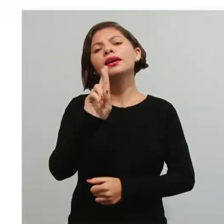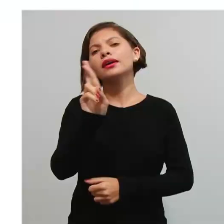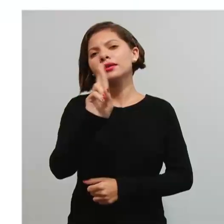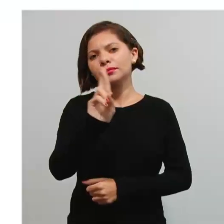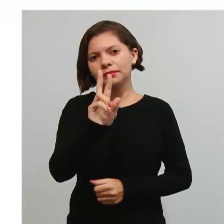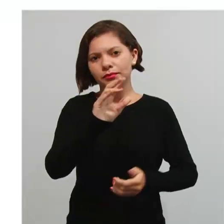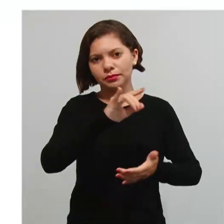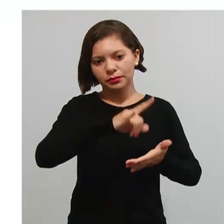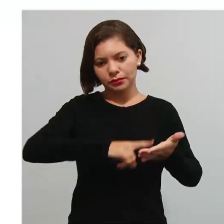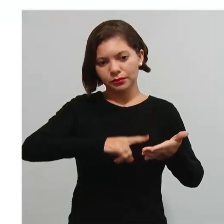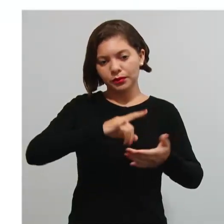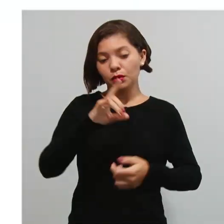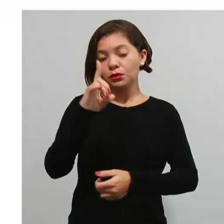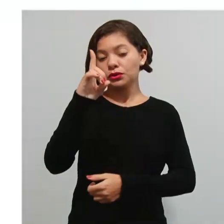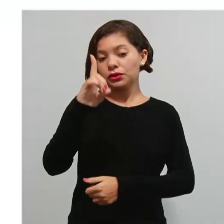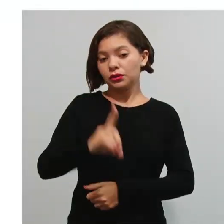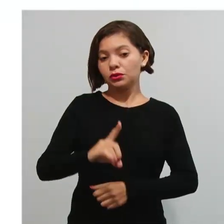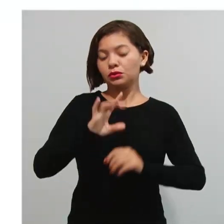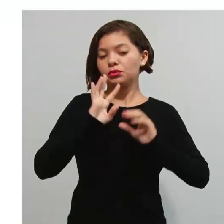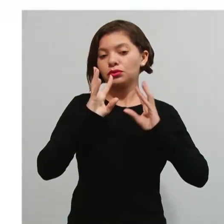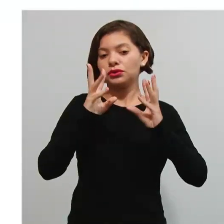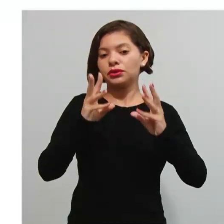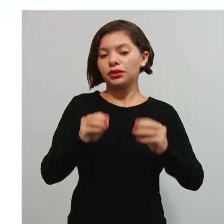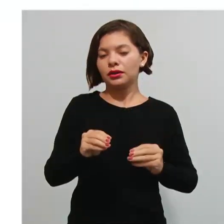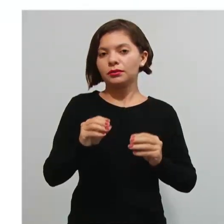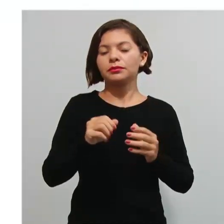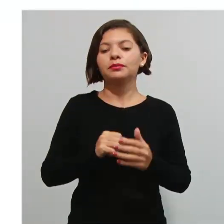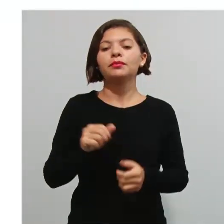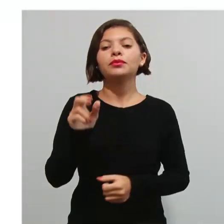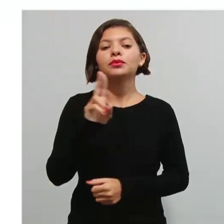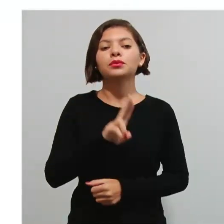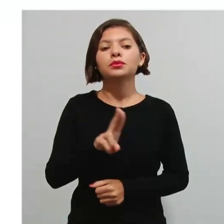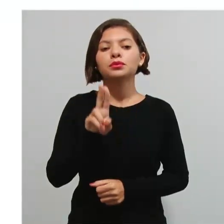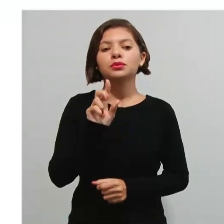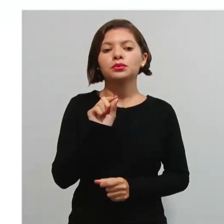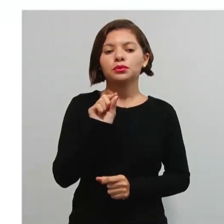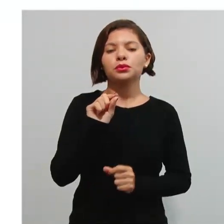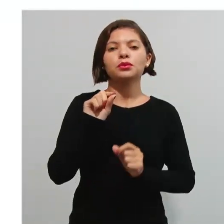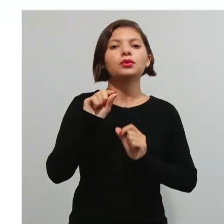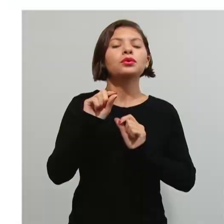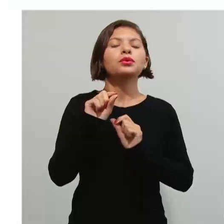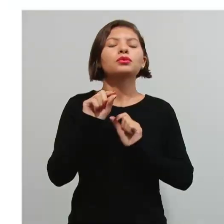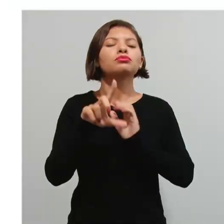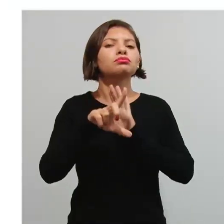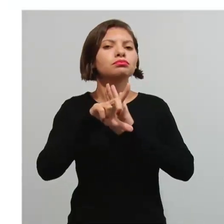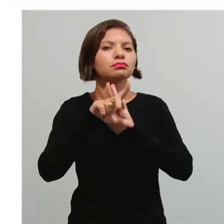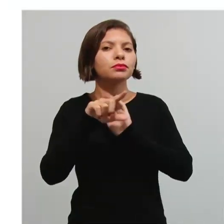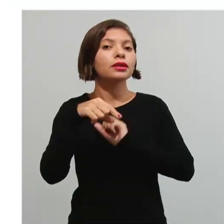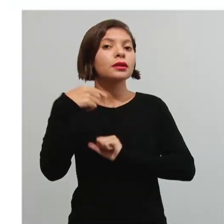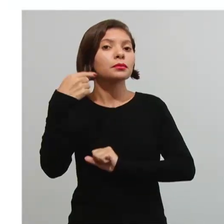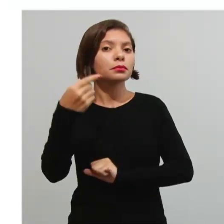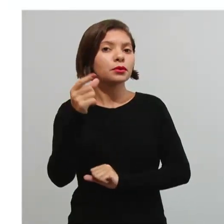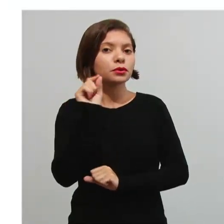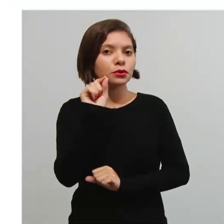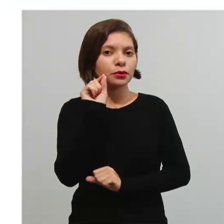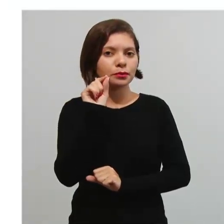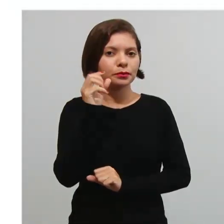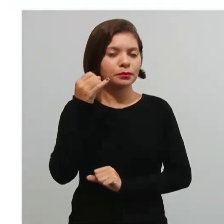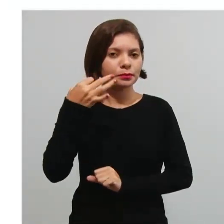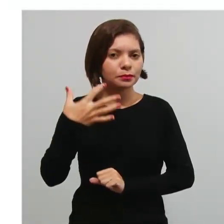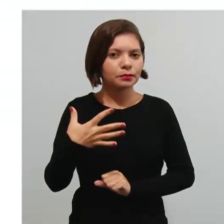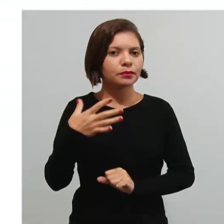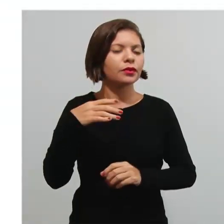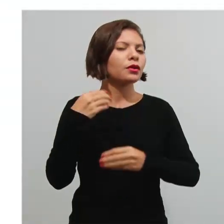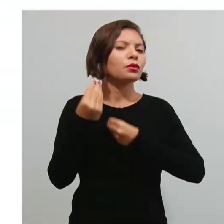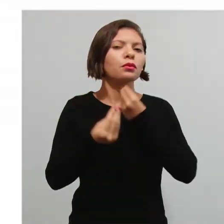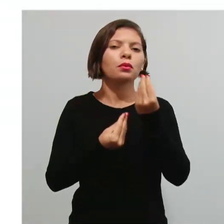esse documento? O diretor-geral da Câmara dos Deputados, no uso das suas atribuições, e aí logo vem dizendo quais